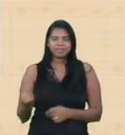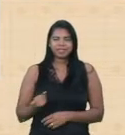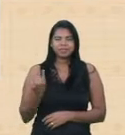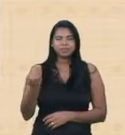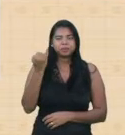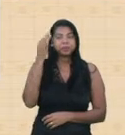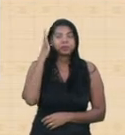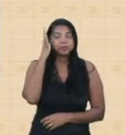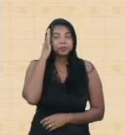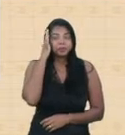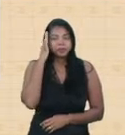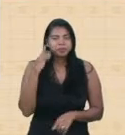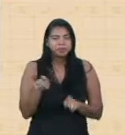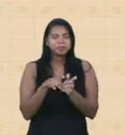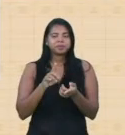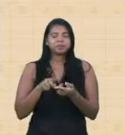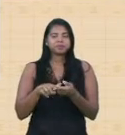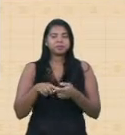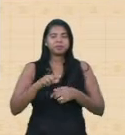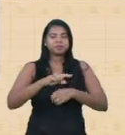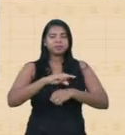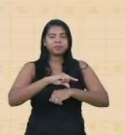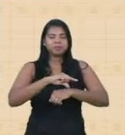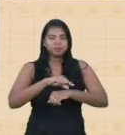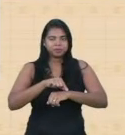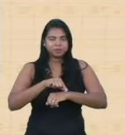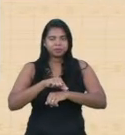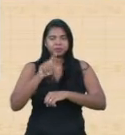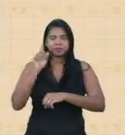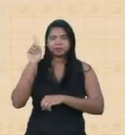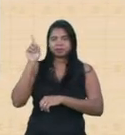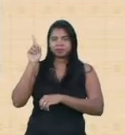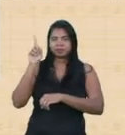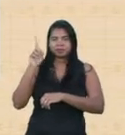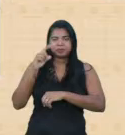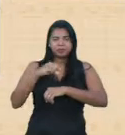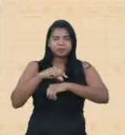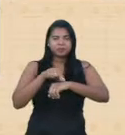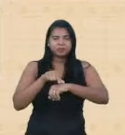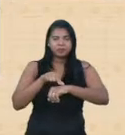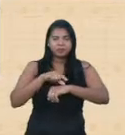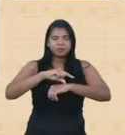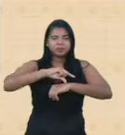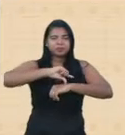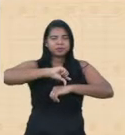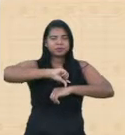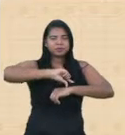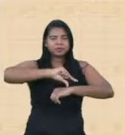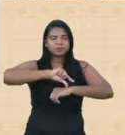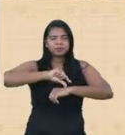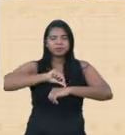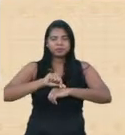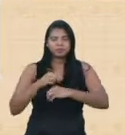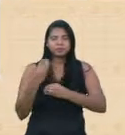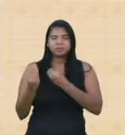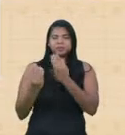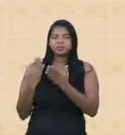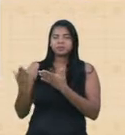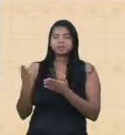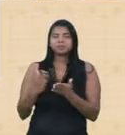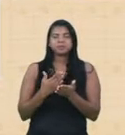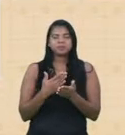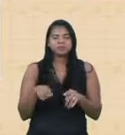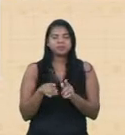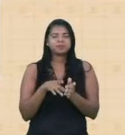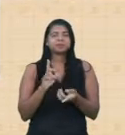uma bússola como essa daqui que eu trouxe para vocês verem, também é um ímã. Você sabia disso? Você pode fazer com